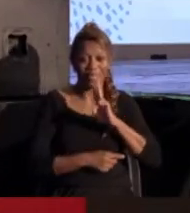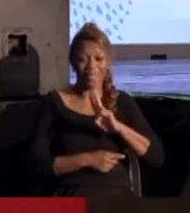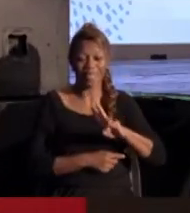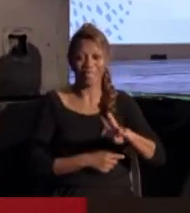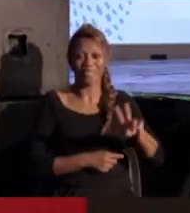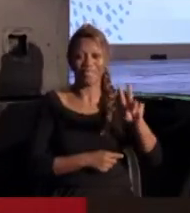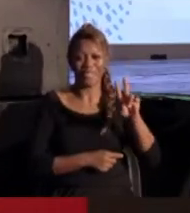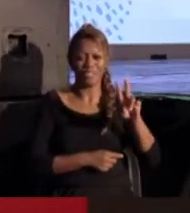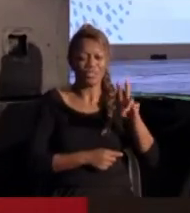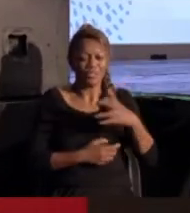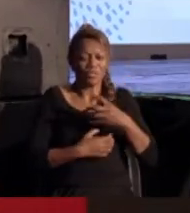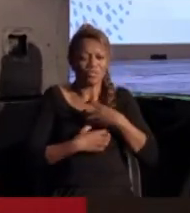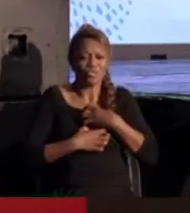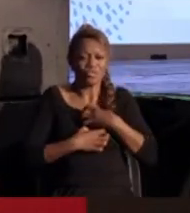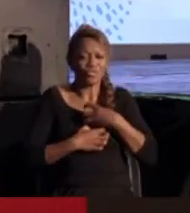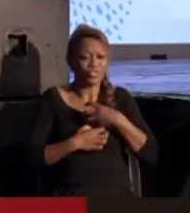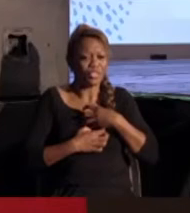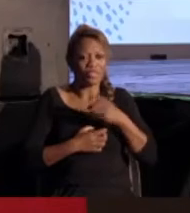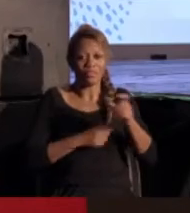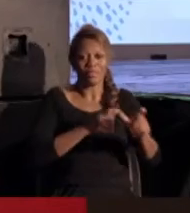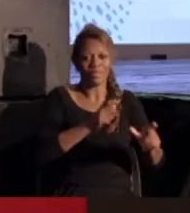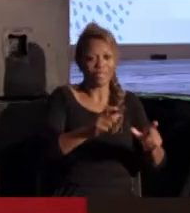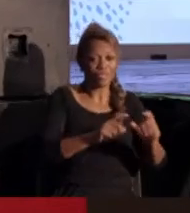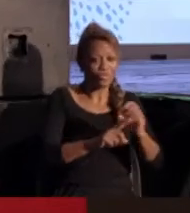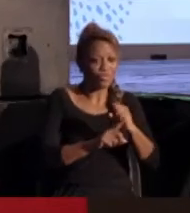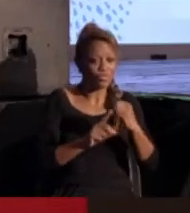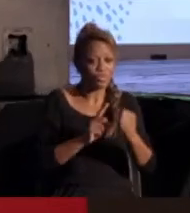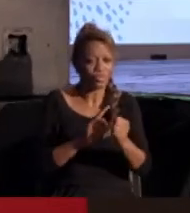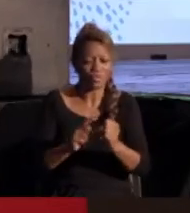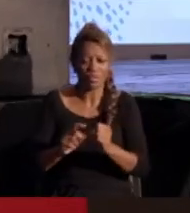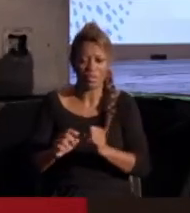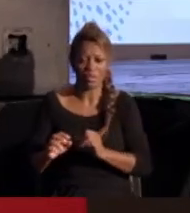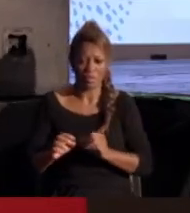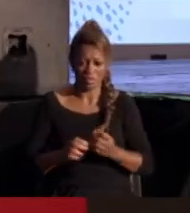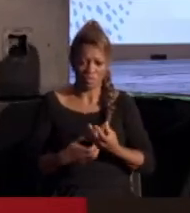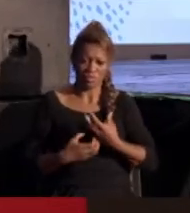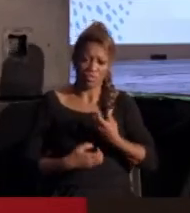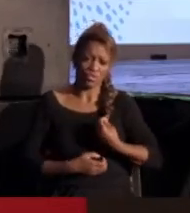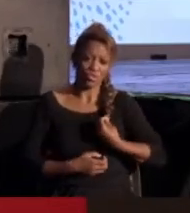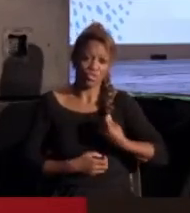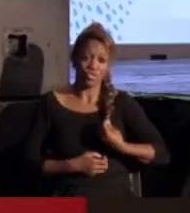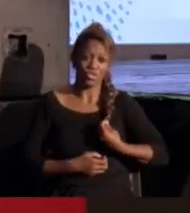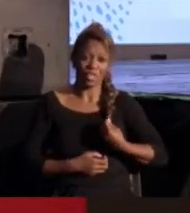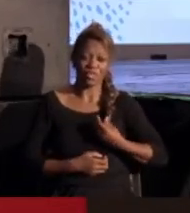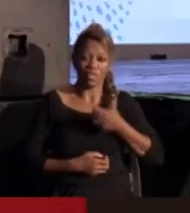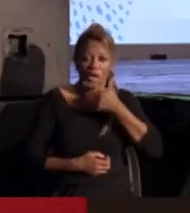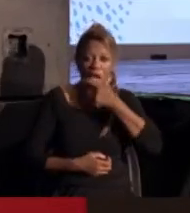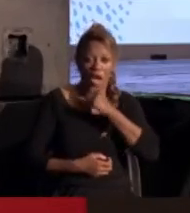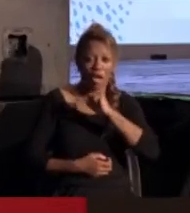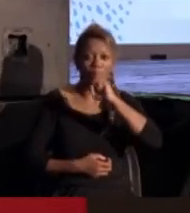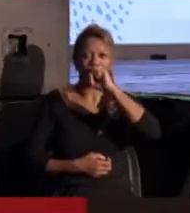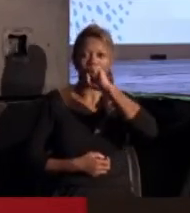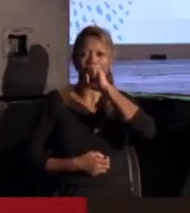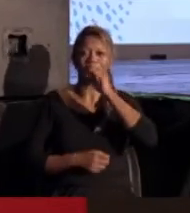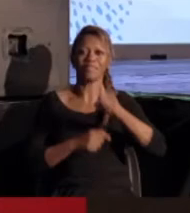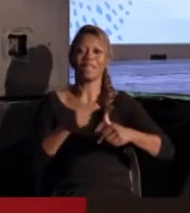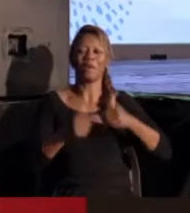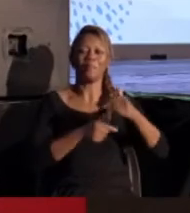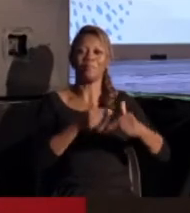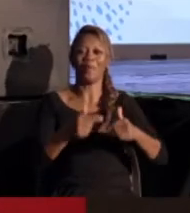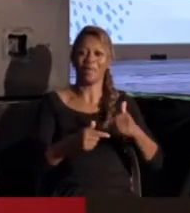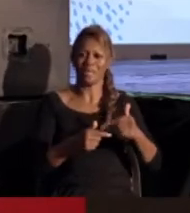vendo o modo como aquela sociedade se organizava, o modo como as mamanas trabalhavam o